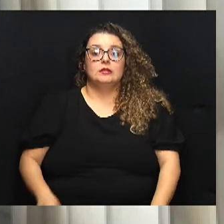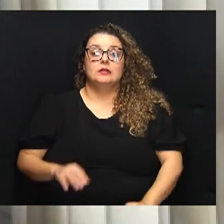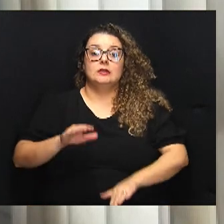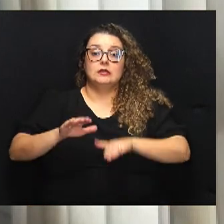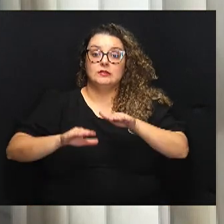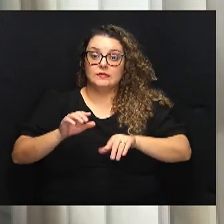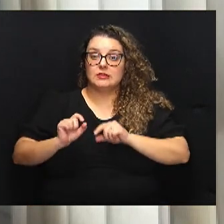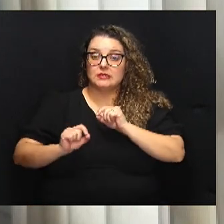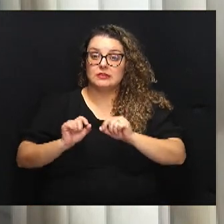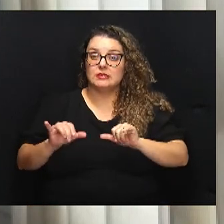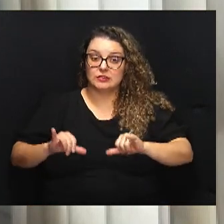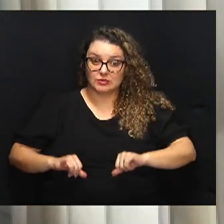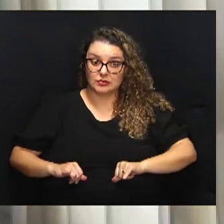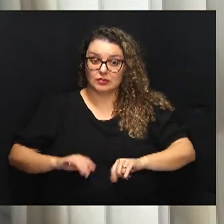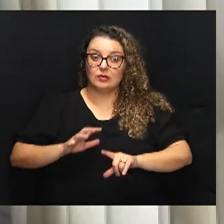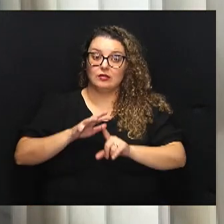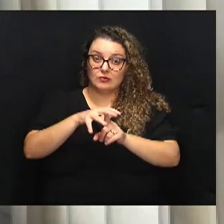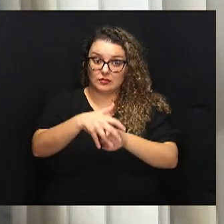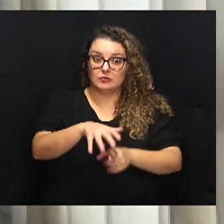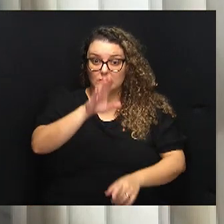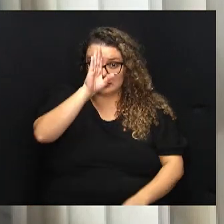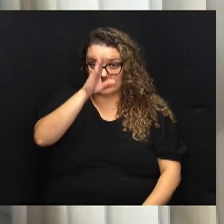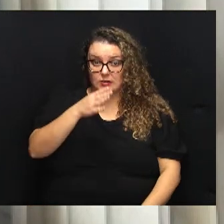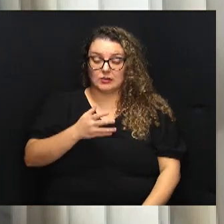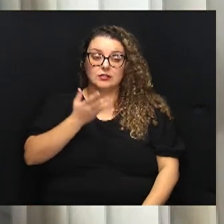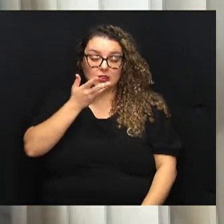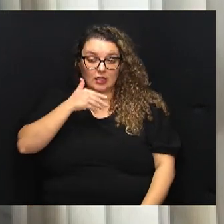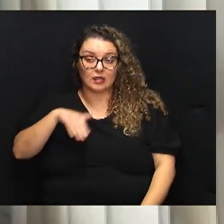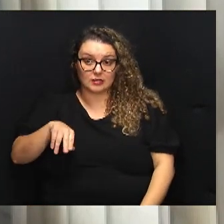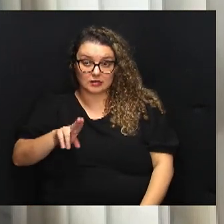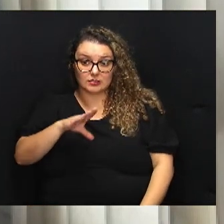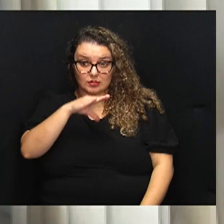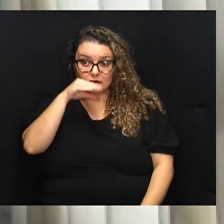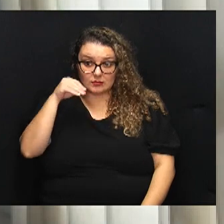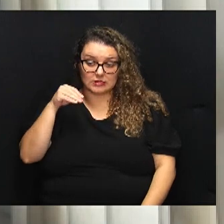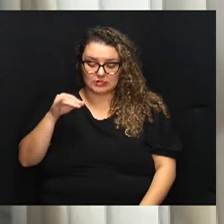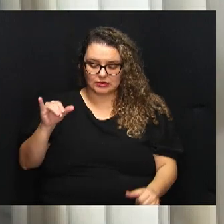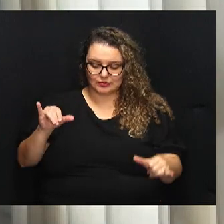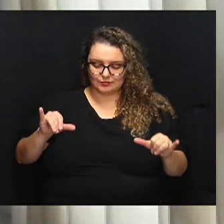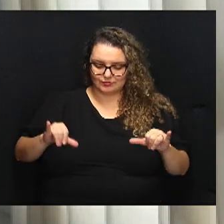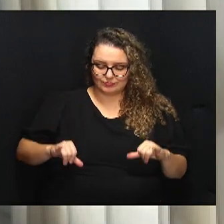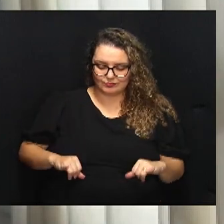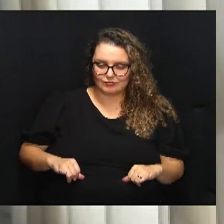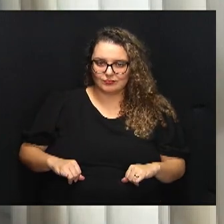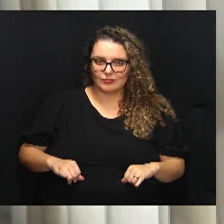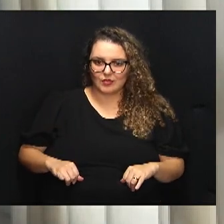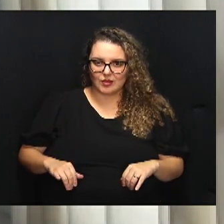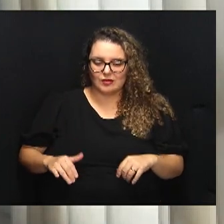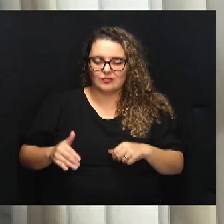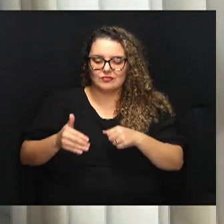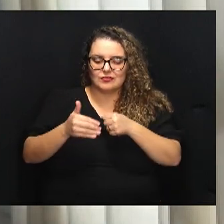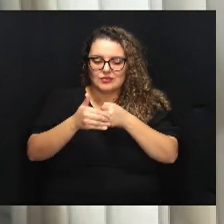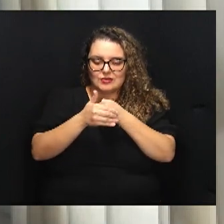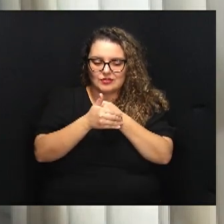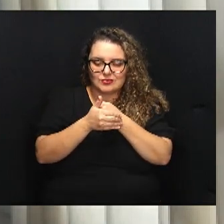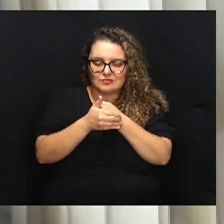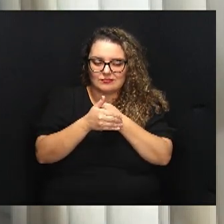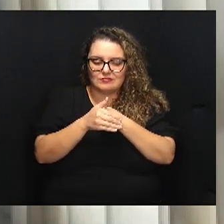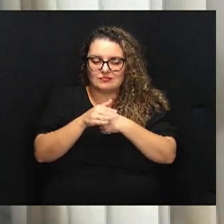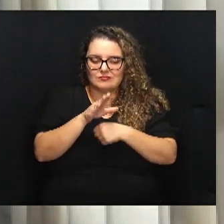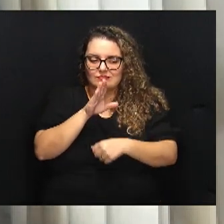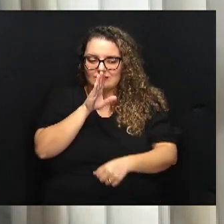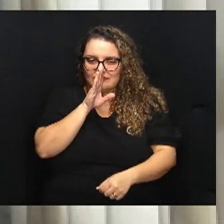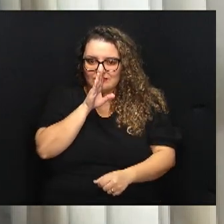bullying, principalmente a criança ou o adolescente, ele sofre de maneira silenciosa. Então, ele